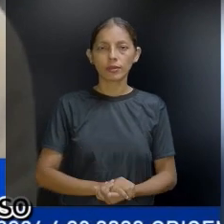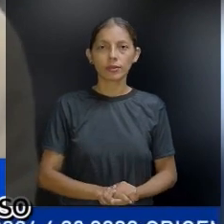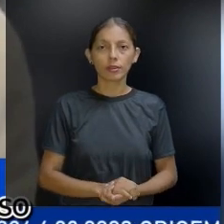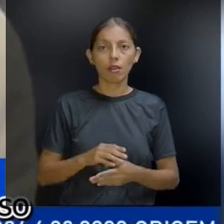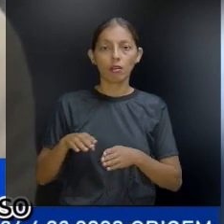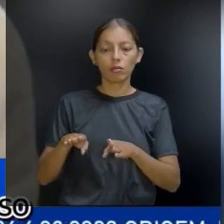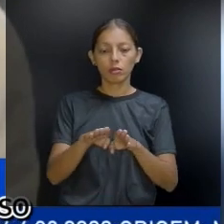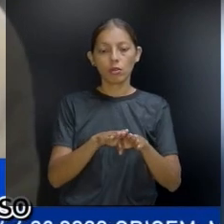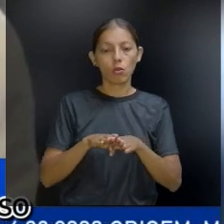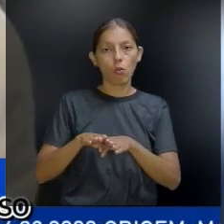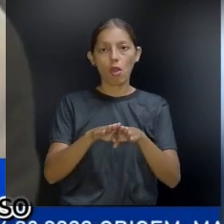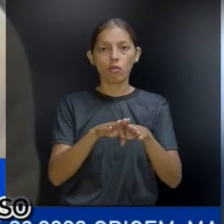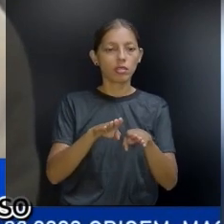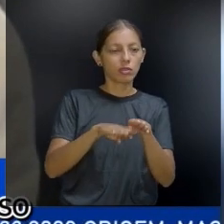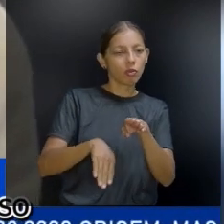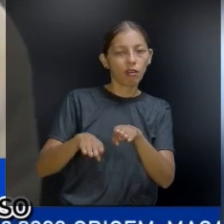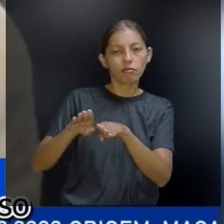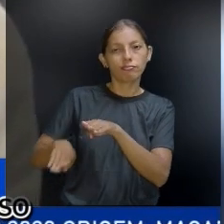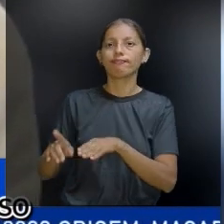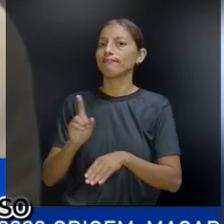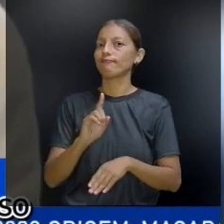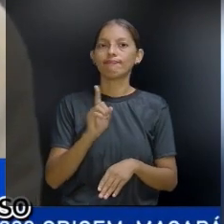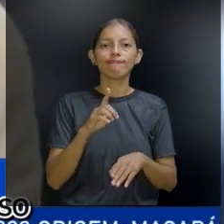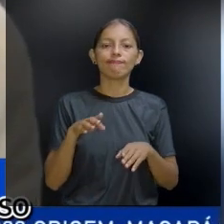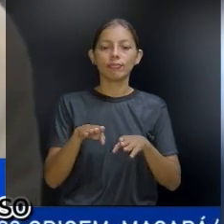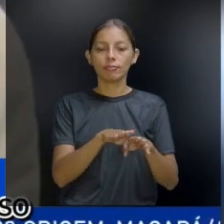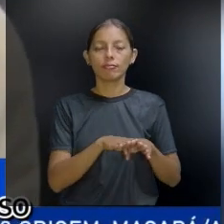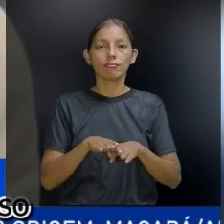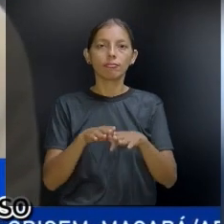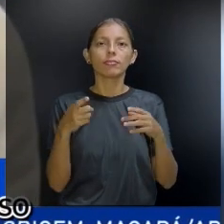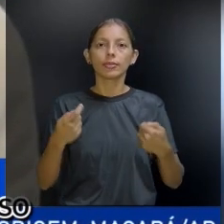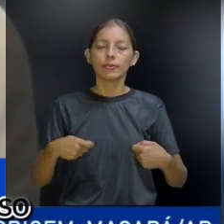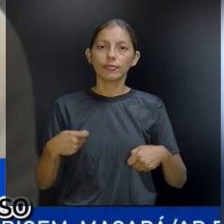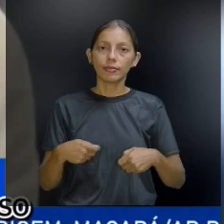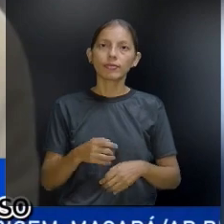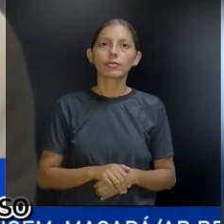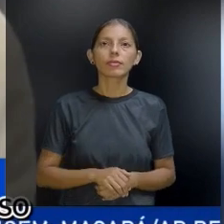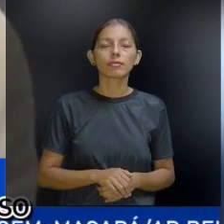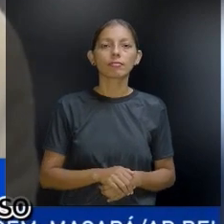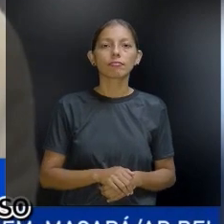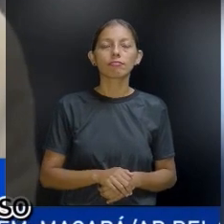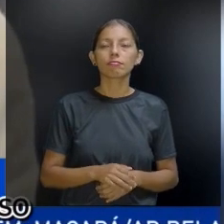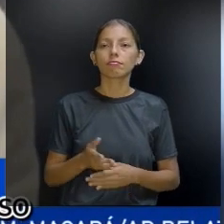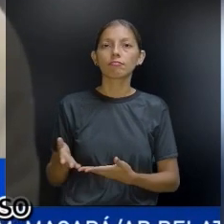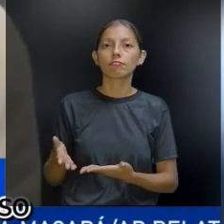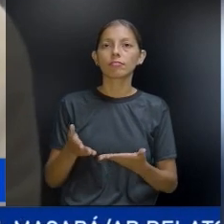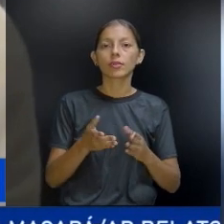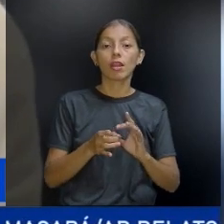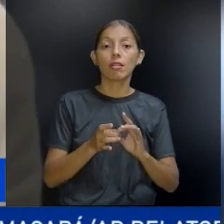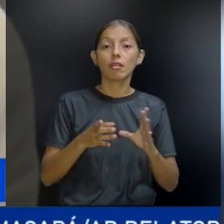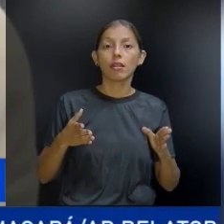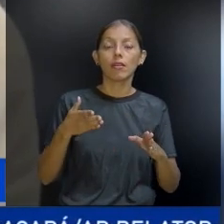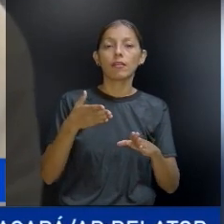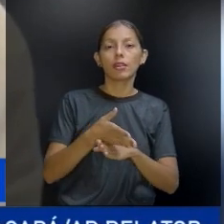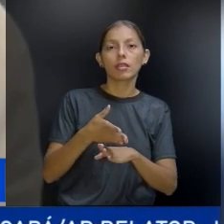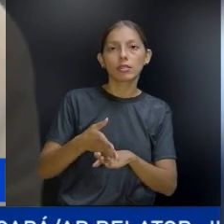pérolas e roupas brancas. Dar acesso a essas pessoas, dar a elas